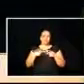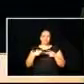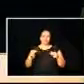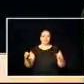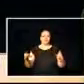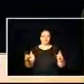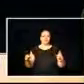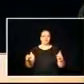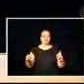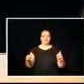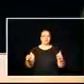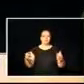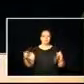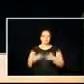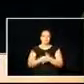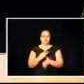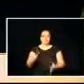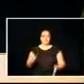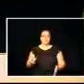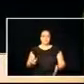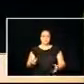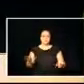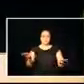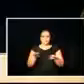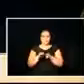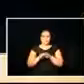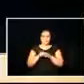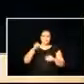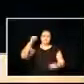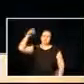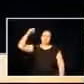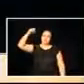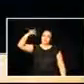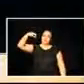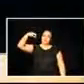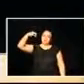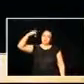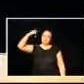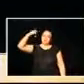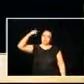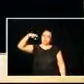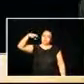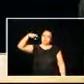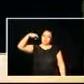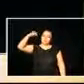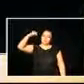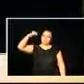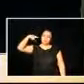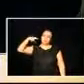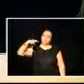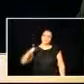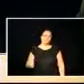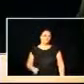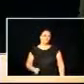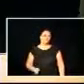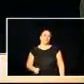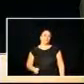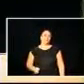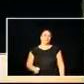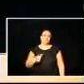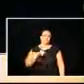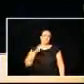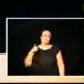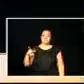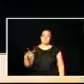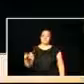no hospital, toma soro? É a conta gota esse governo. Conta gota e mostra para nós que não tem um plano de gestão,